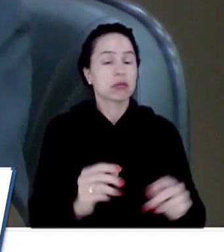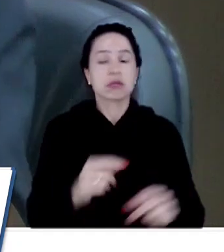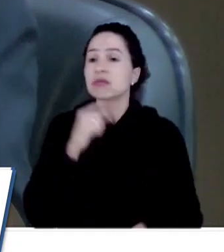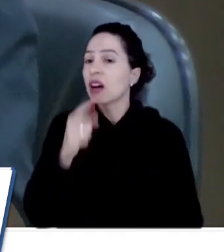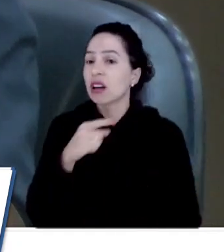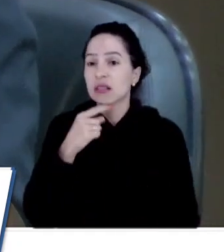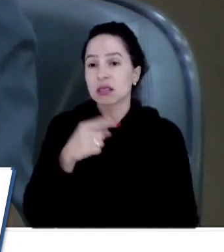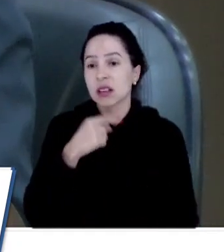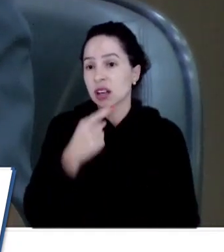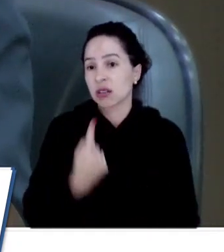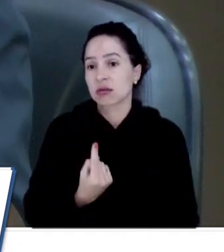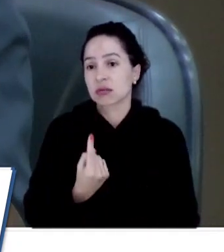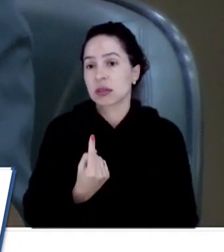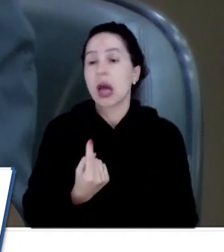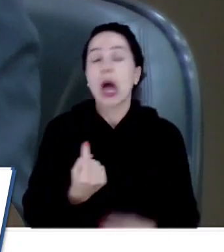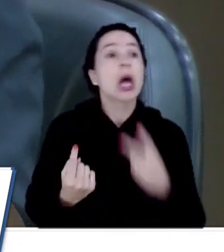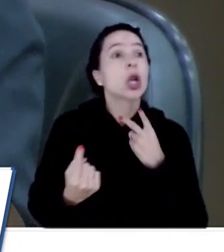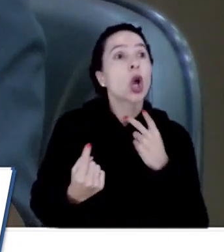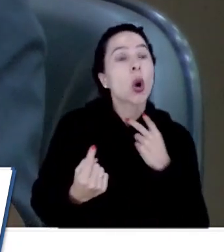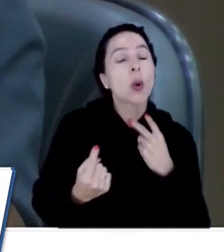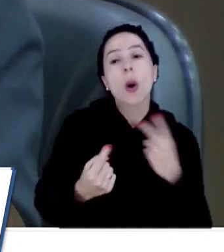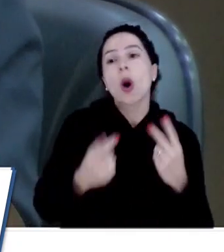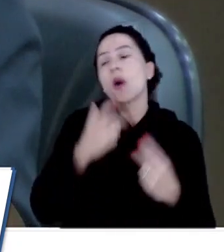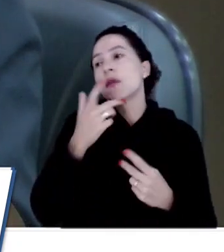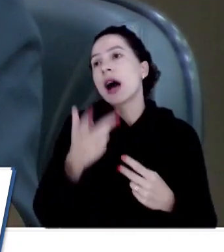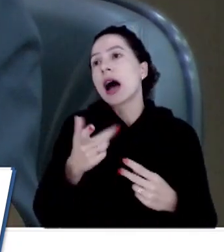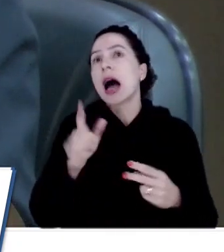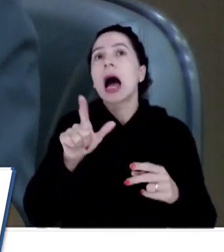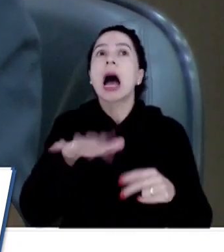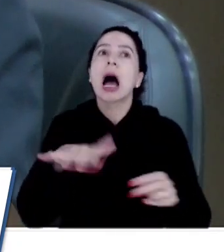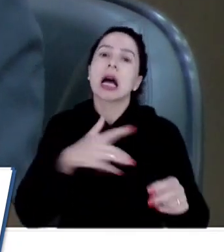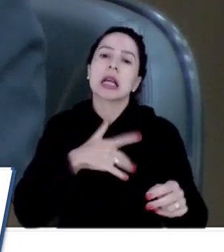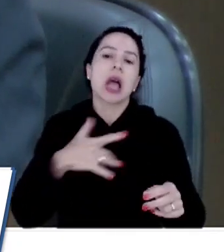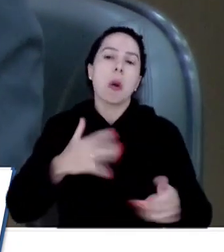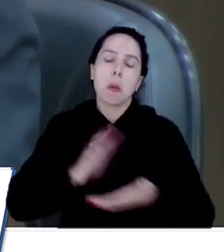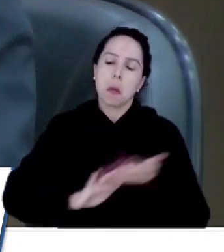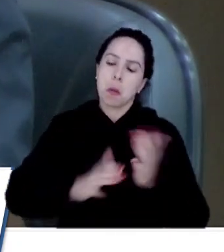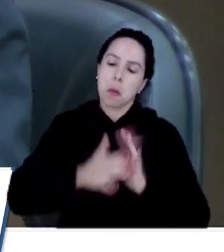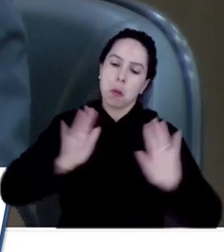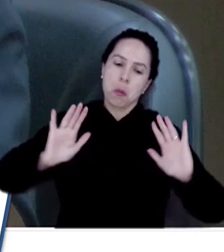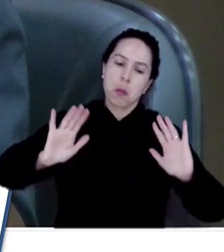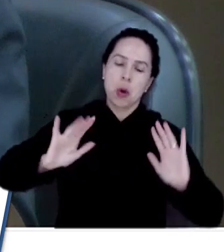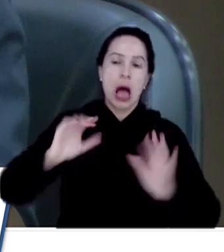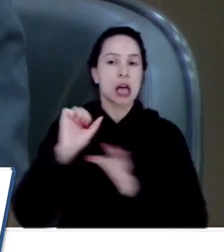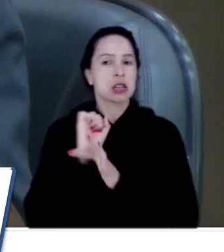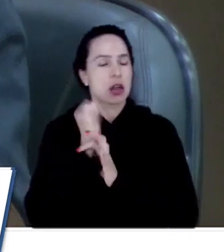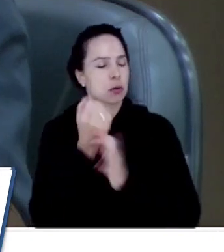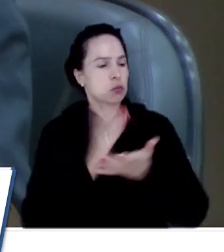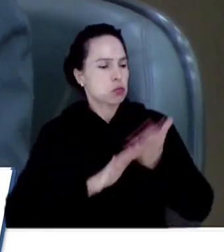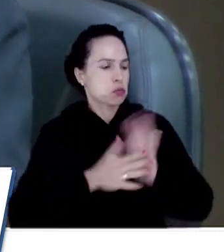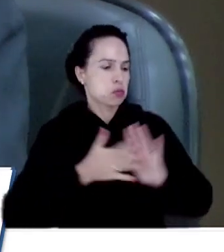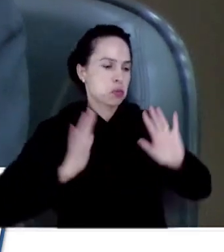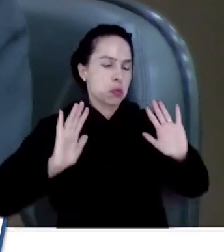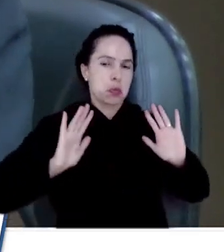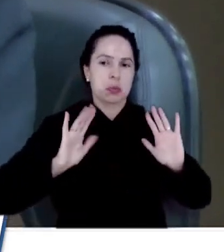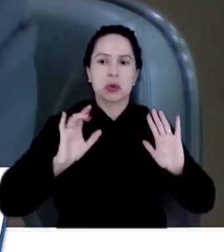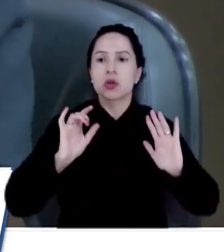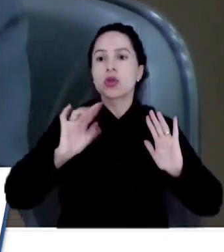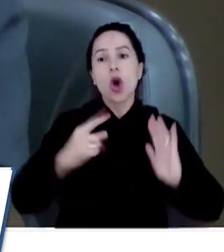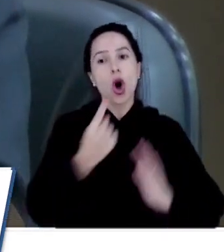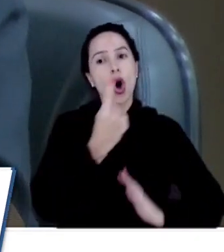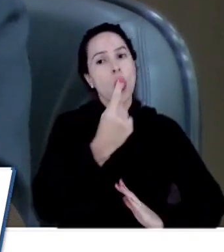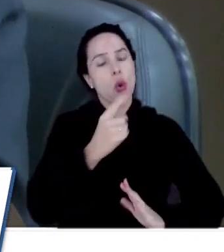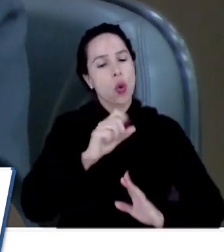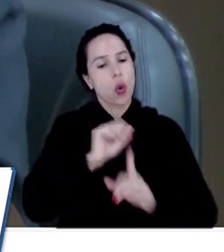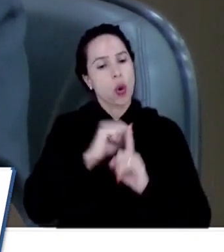resolver. Não pode tratar coisa que a saúde não tem nada a ver, que a segurança não tem nada a ver e que só tem a ver com